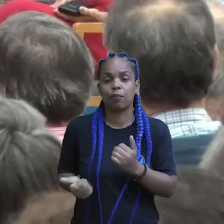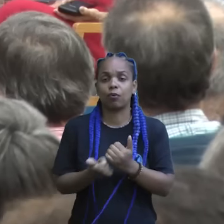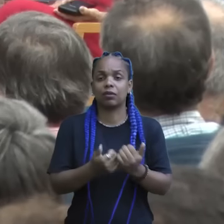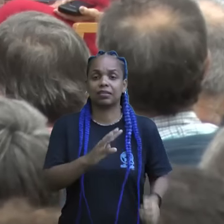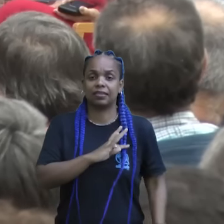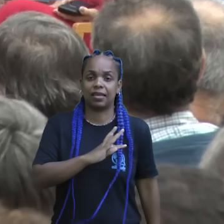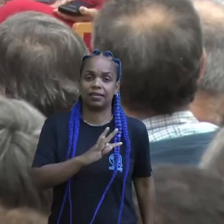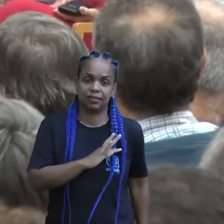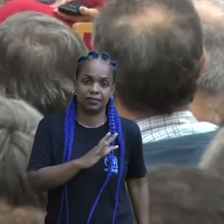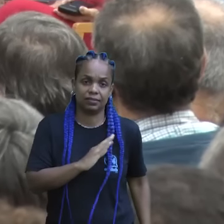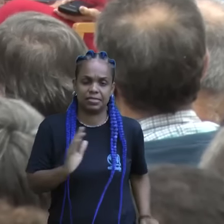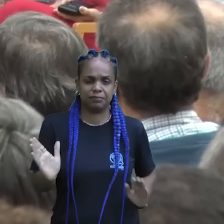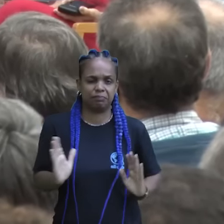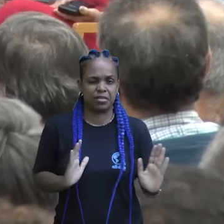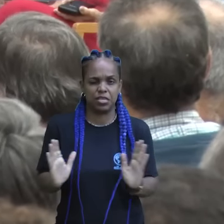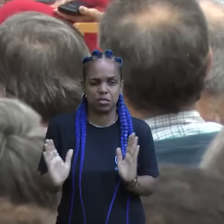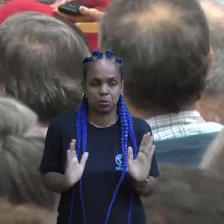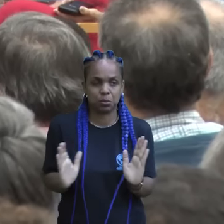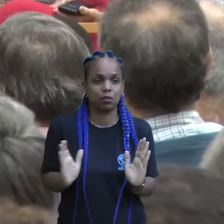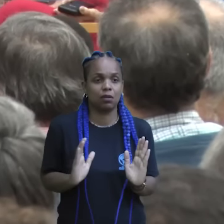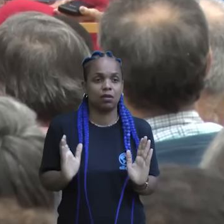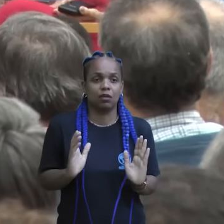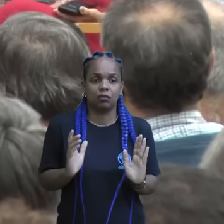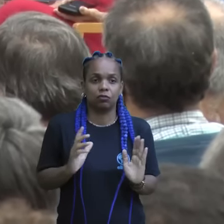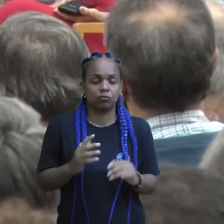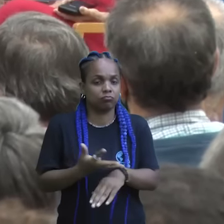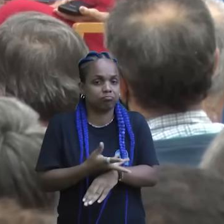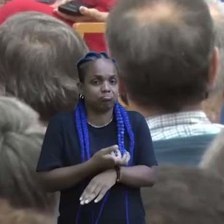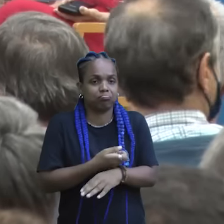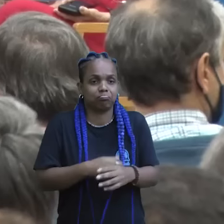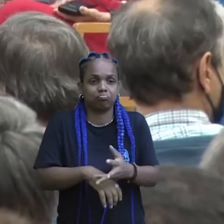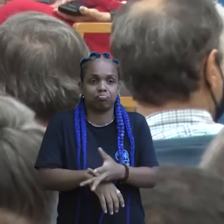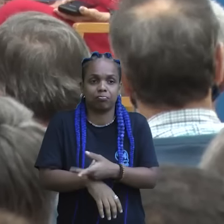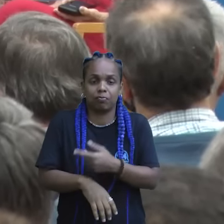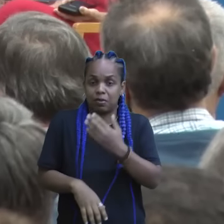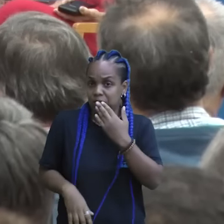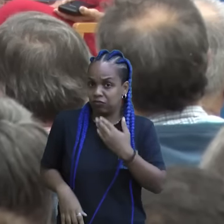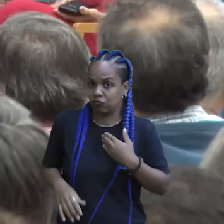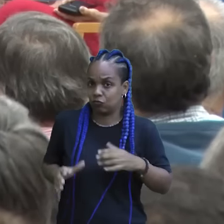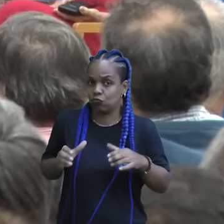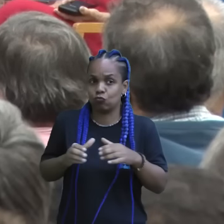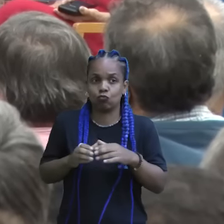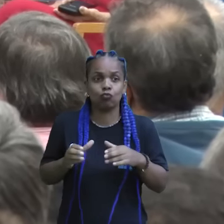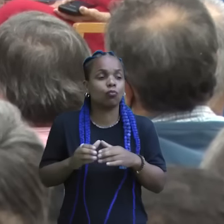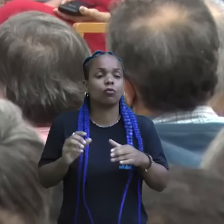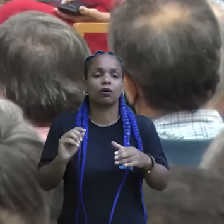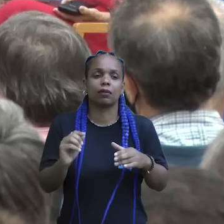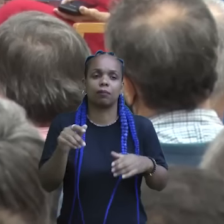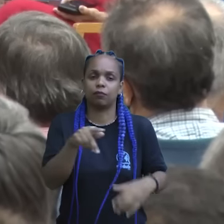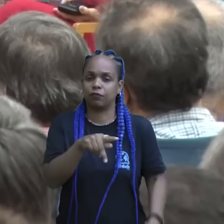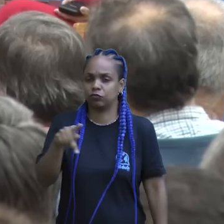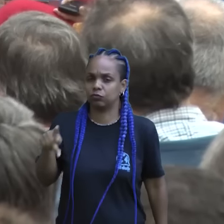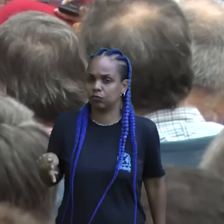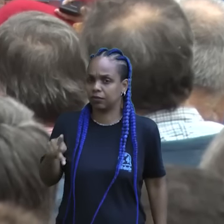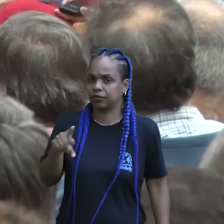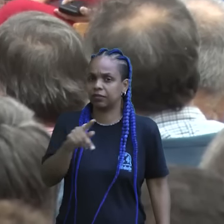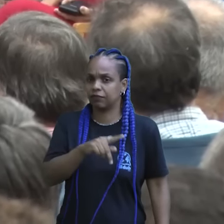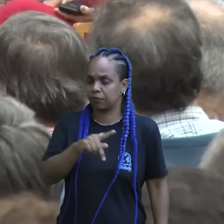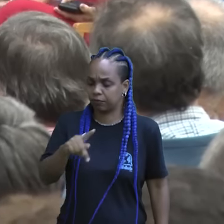grupo de professores da Politécnica e da Engenharia, né? A Engenharia é a